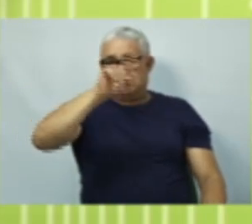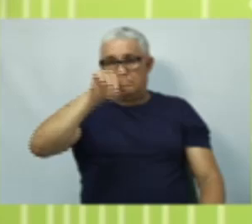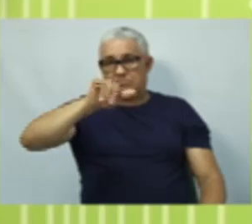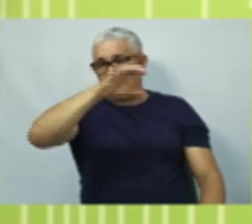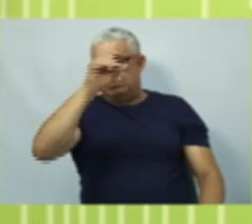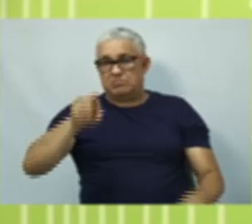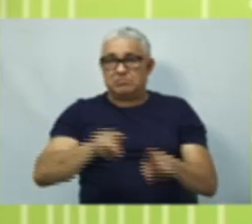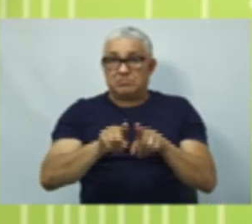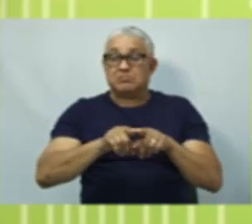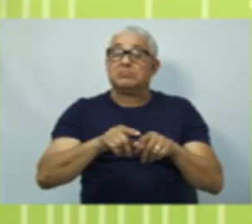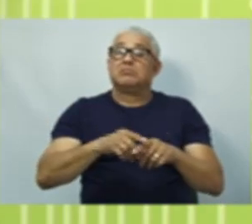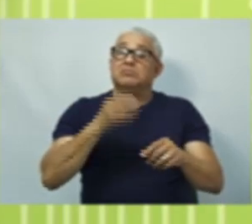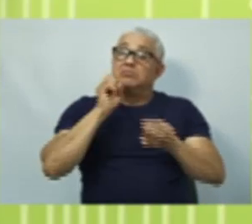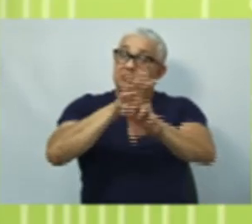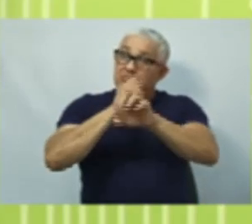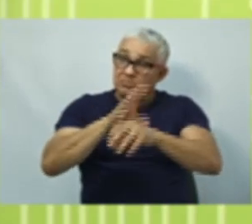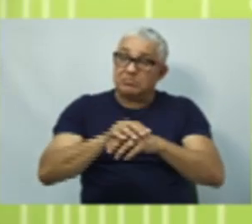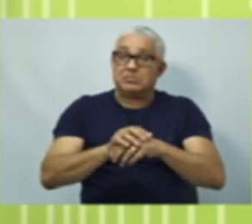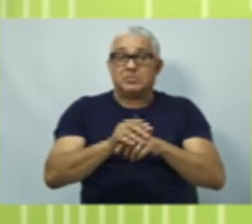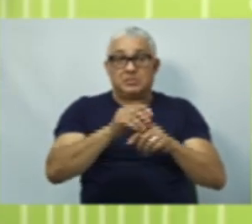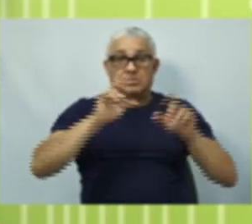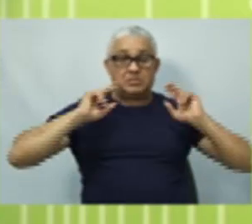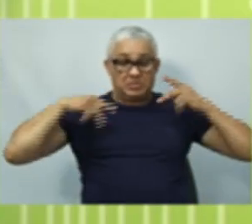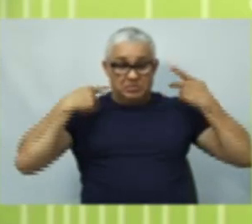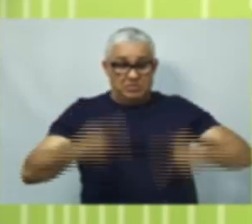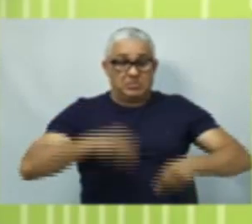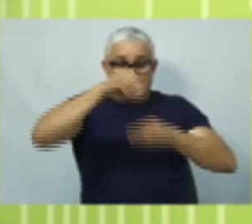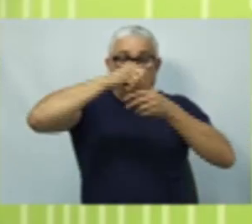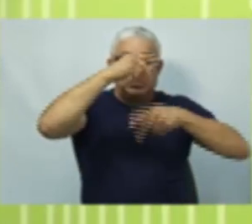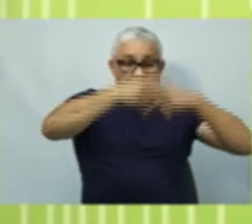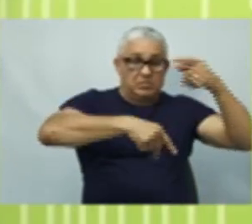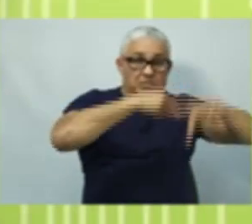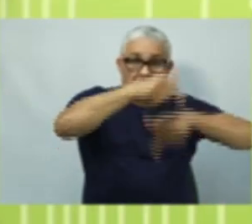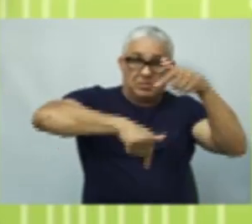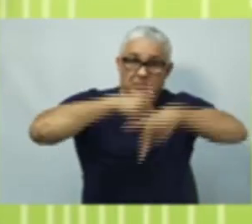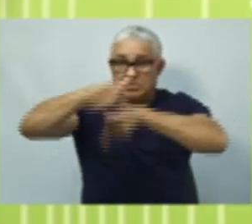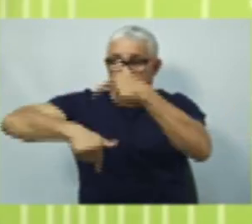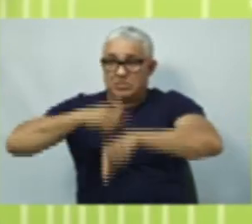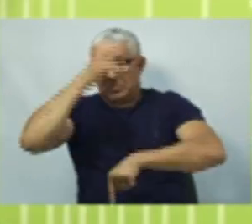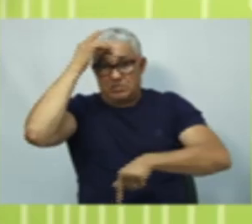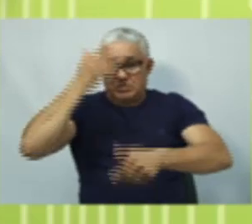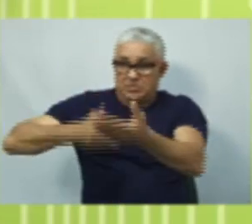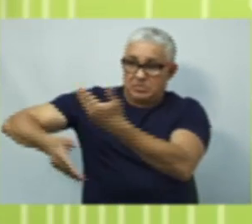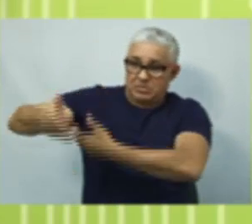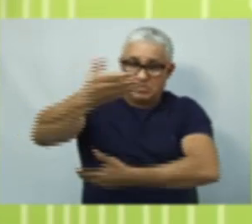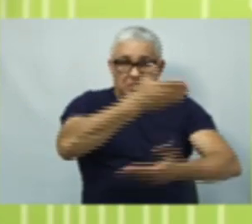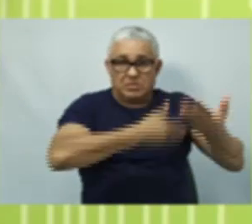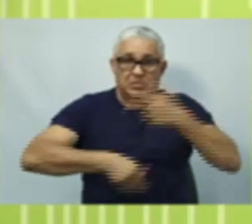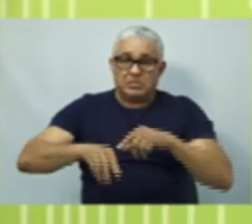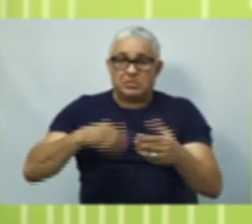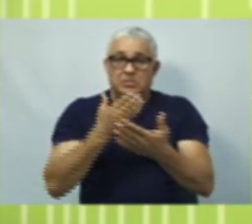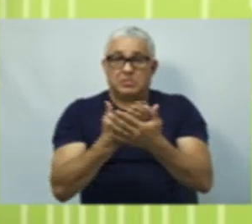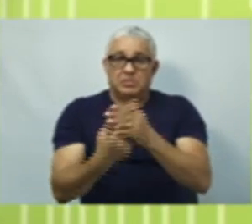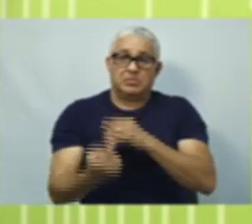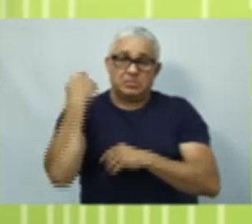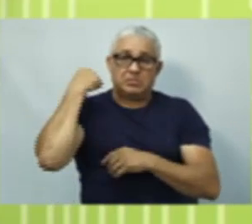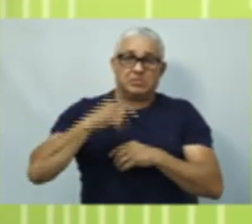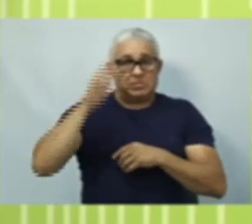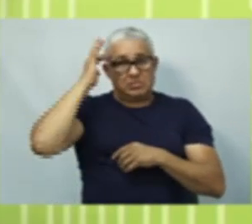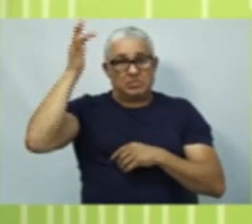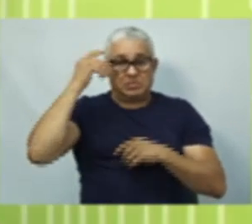as motivações nas relações humanas no trabalho. E aí nós estudamos lá sobre a teoria